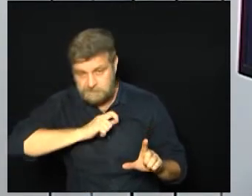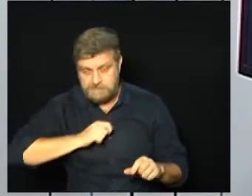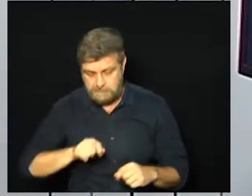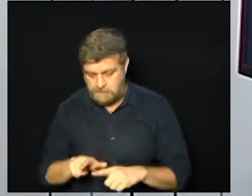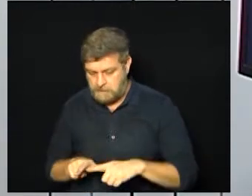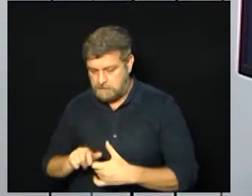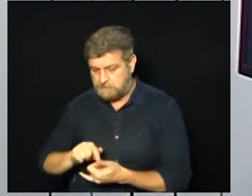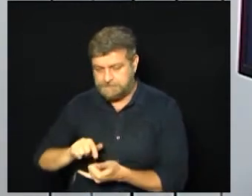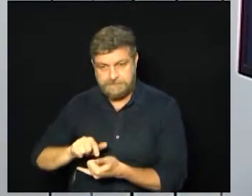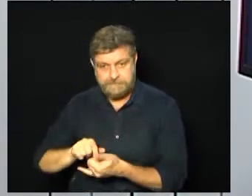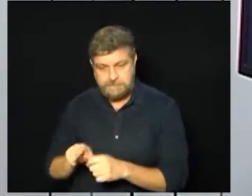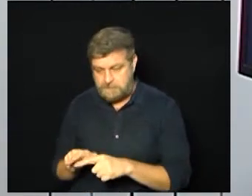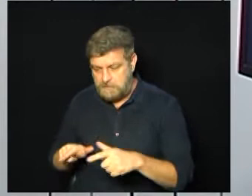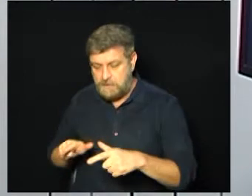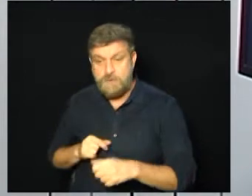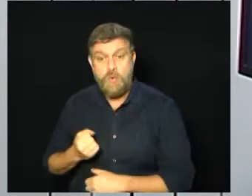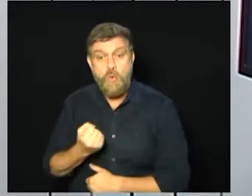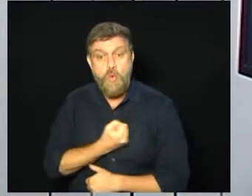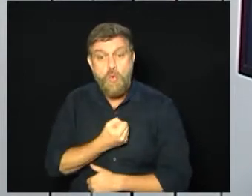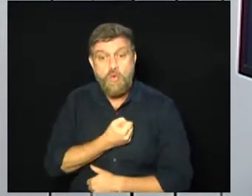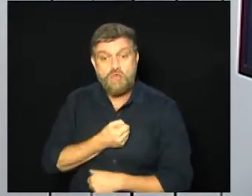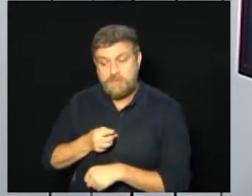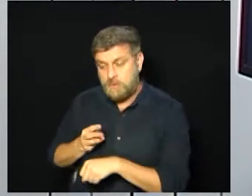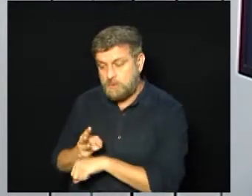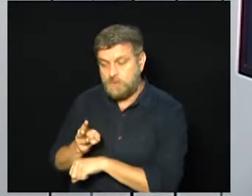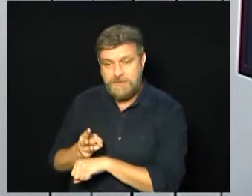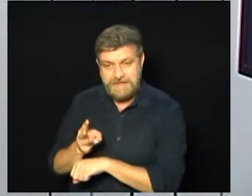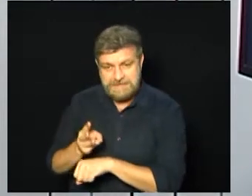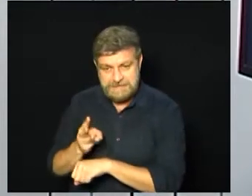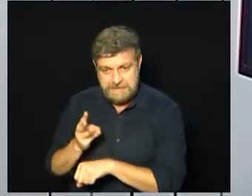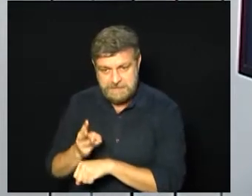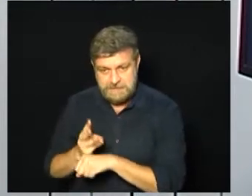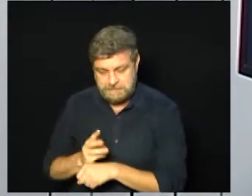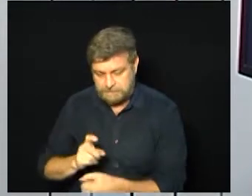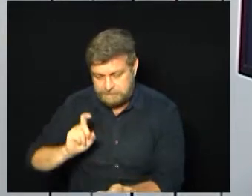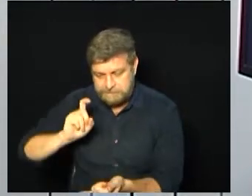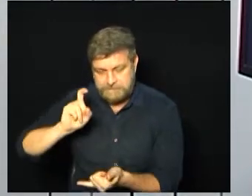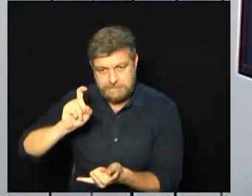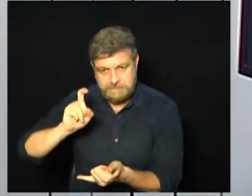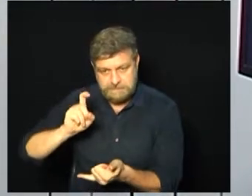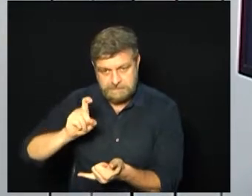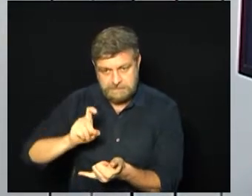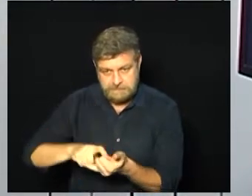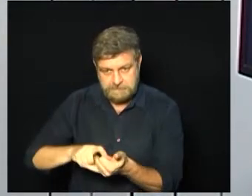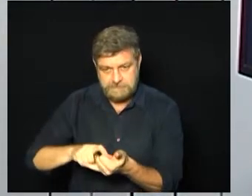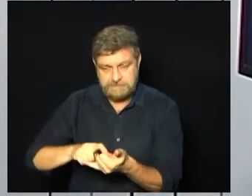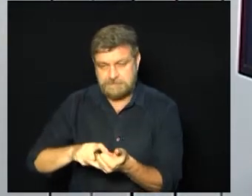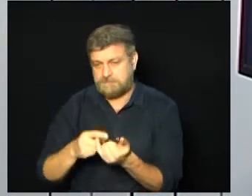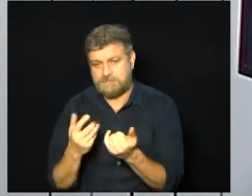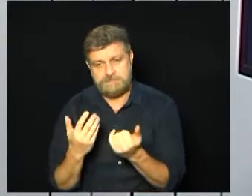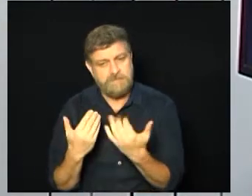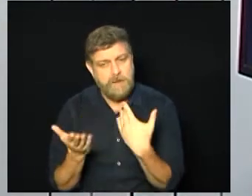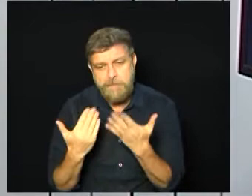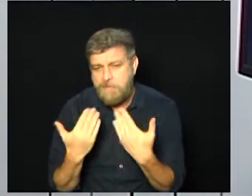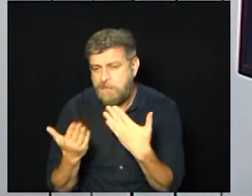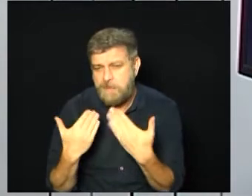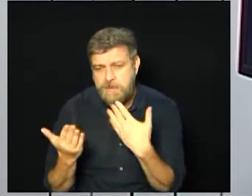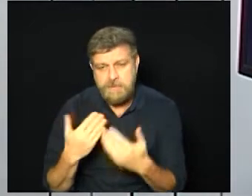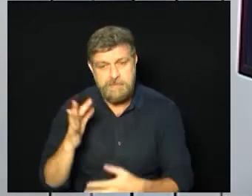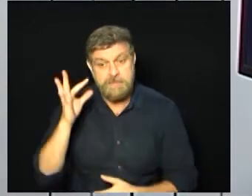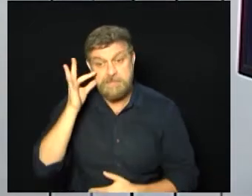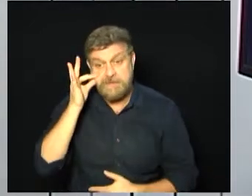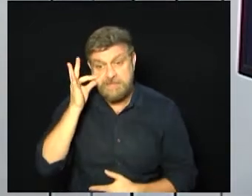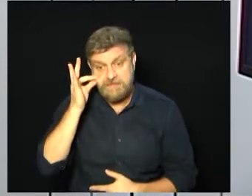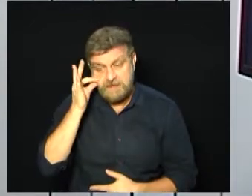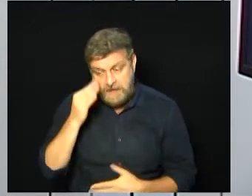este QR Code, já vai aparecer na tela do seu celular o WhatsApp da TV Câmara Campinas. Você aperta que a gente conversa